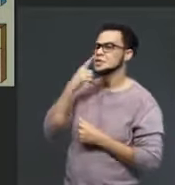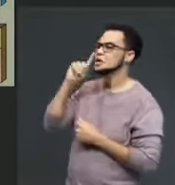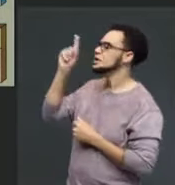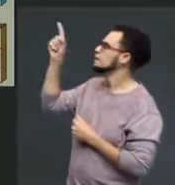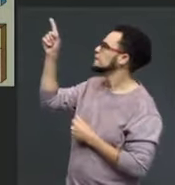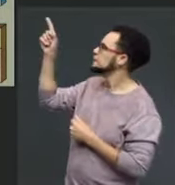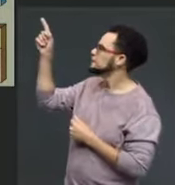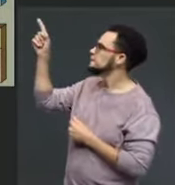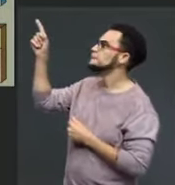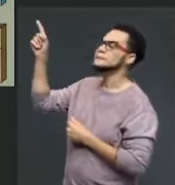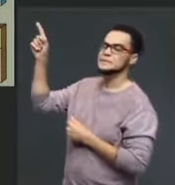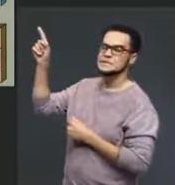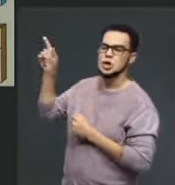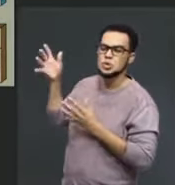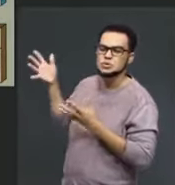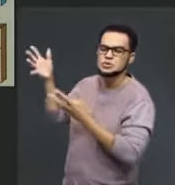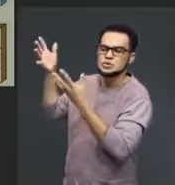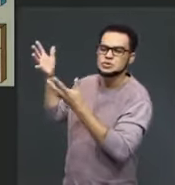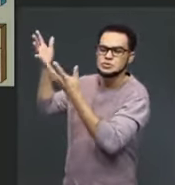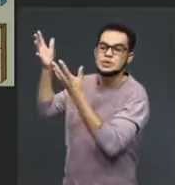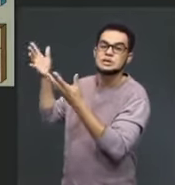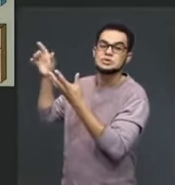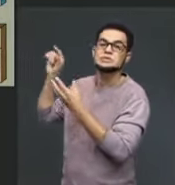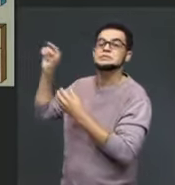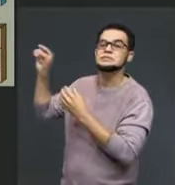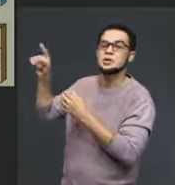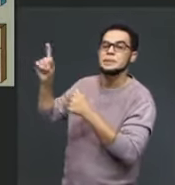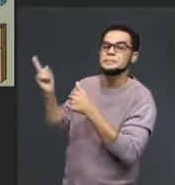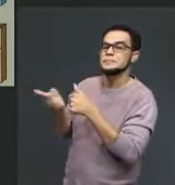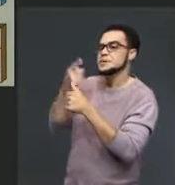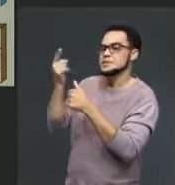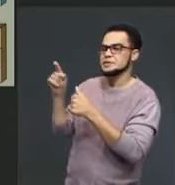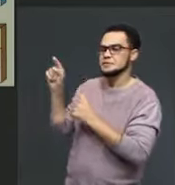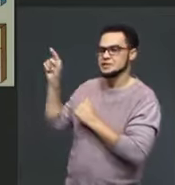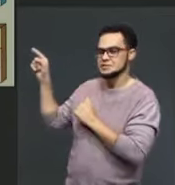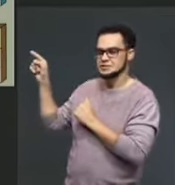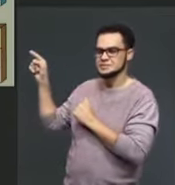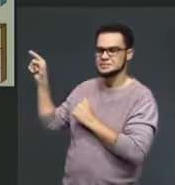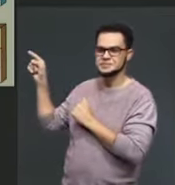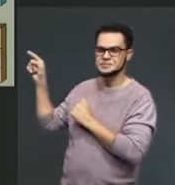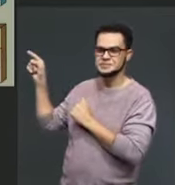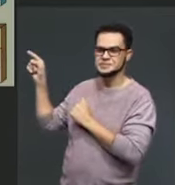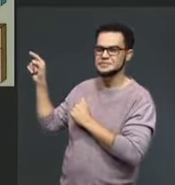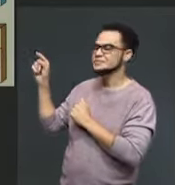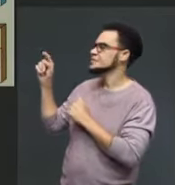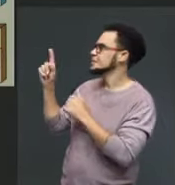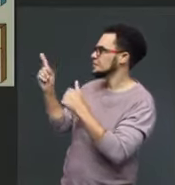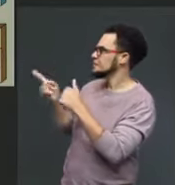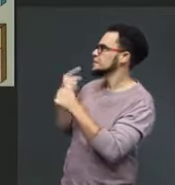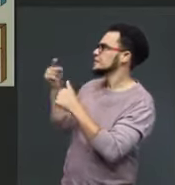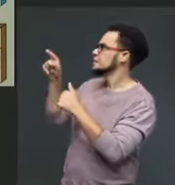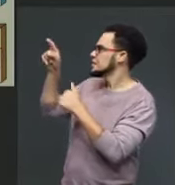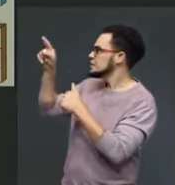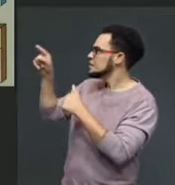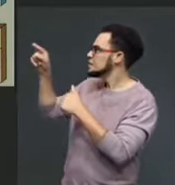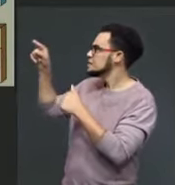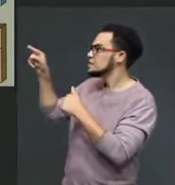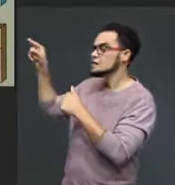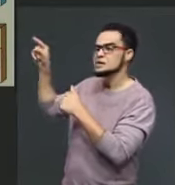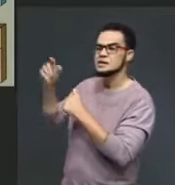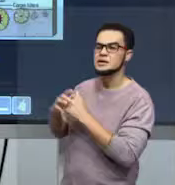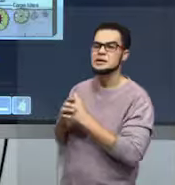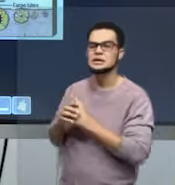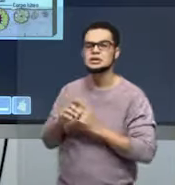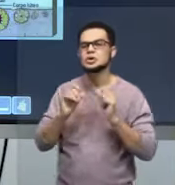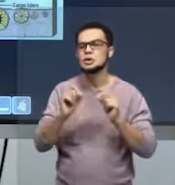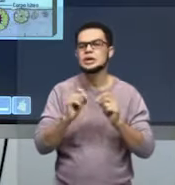estimulante. Então, olha só, nessa primeira fase, tá? Que eu vou chamar de fase de, vocês estão lembrando?